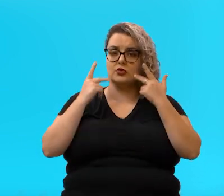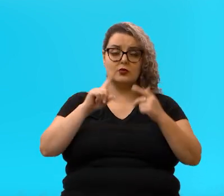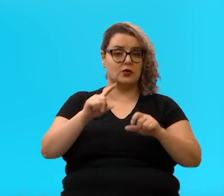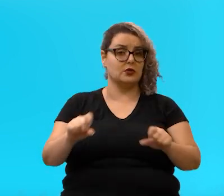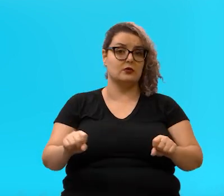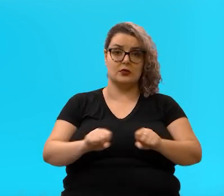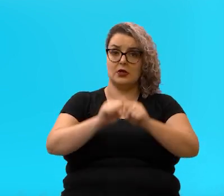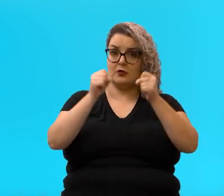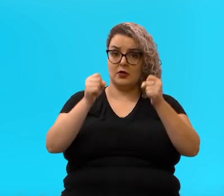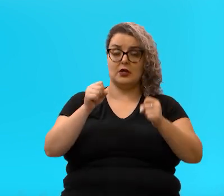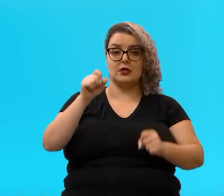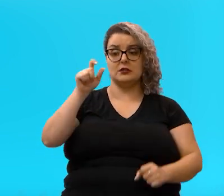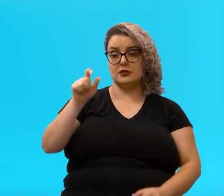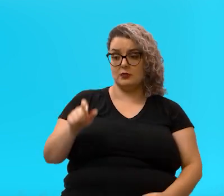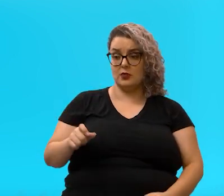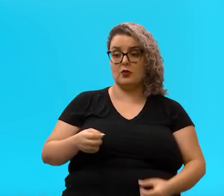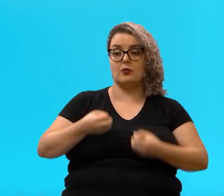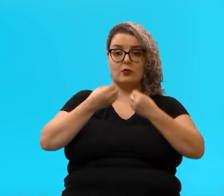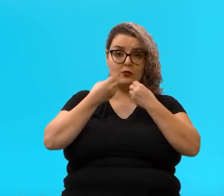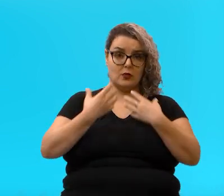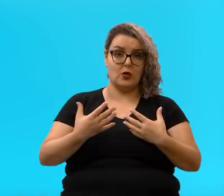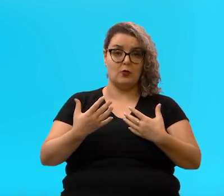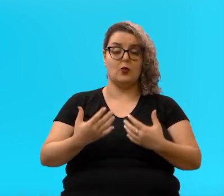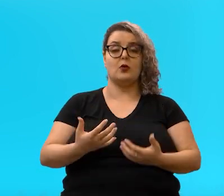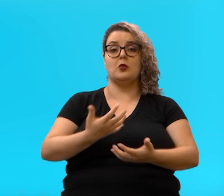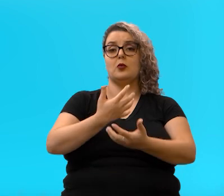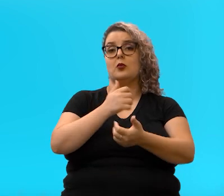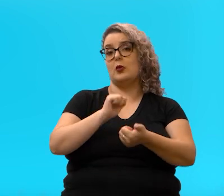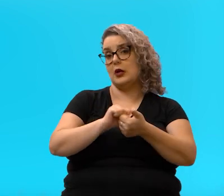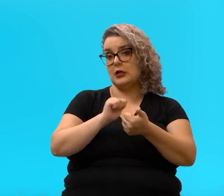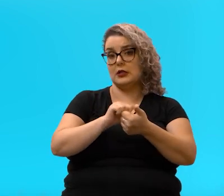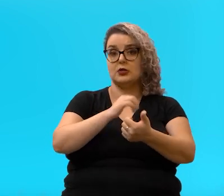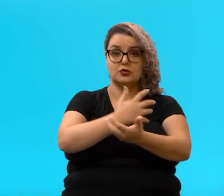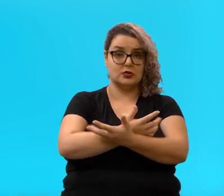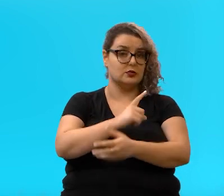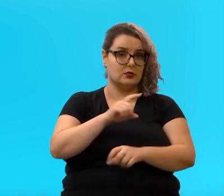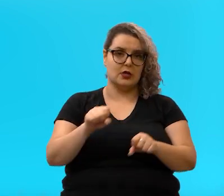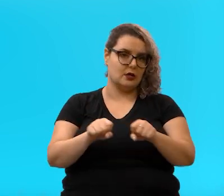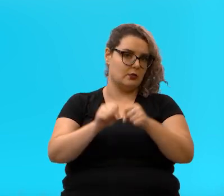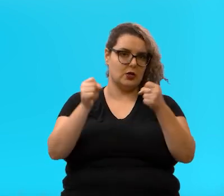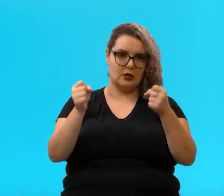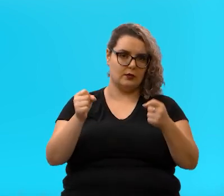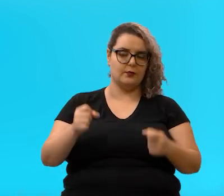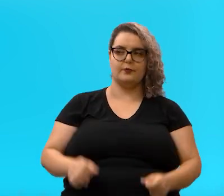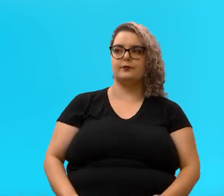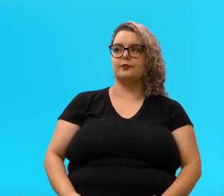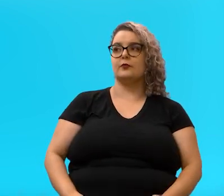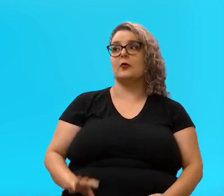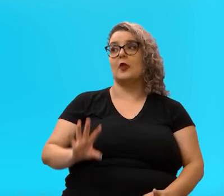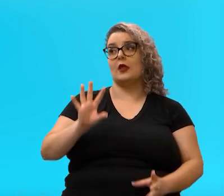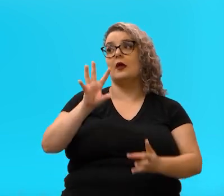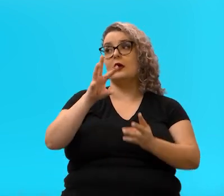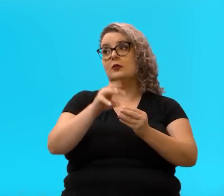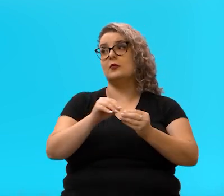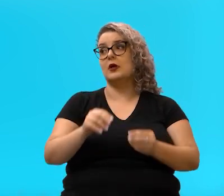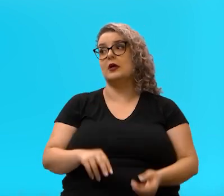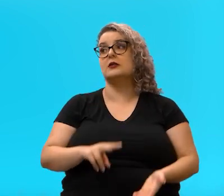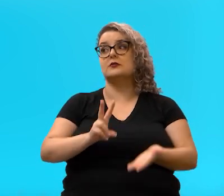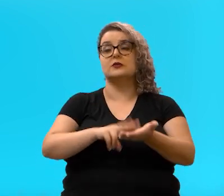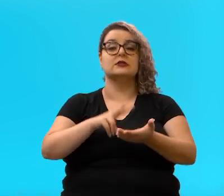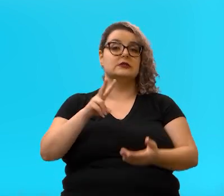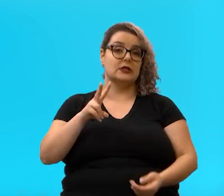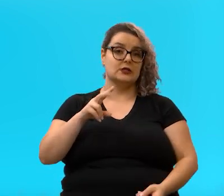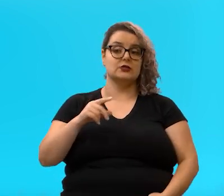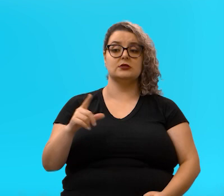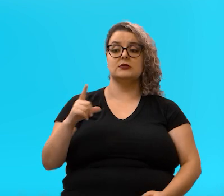vai quebrar. Se a pessoa tem uma boa qualidade óssea, ela não vai quebrar. Então, resumindo assim, as vantagens,